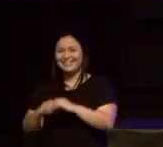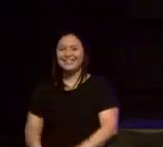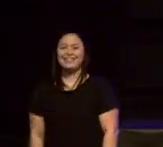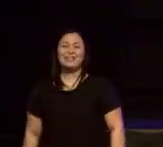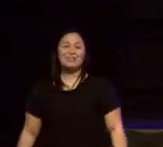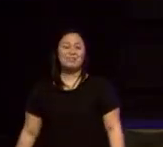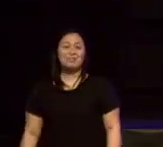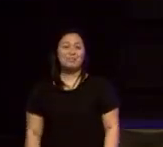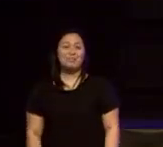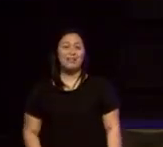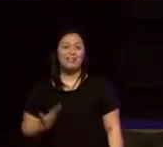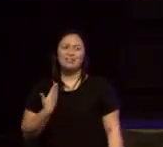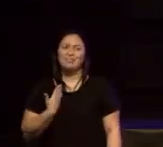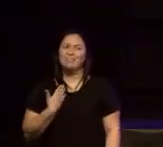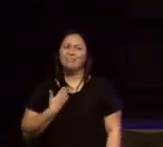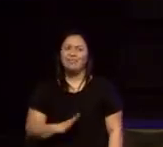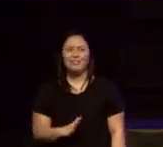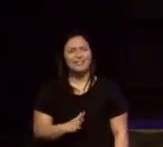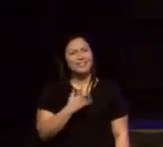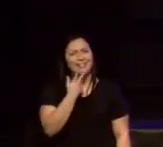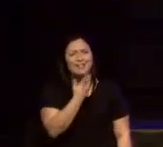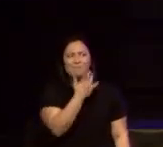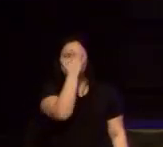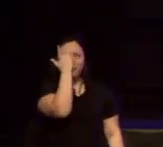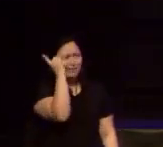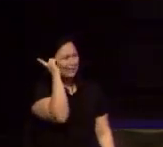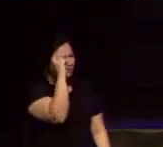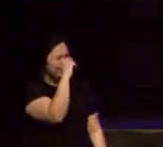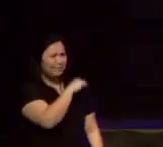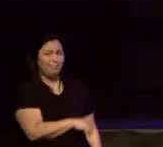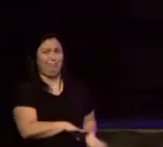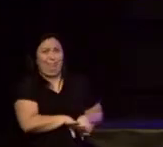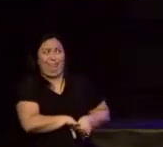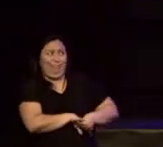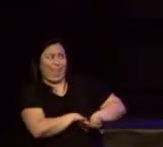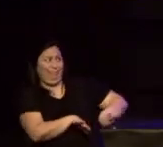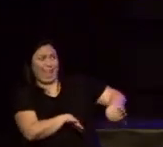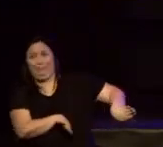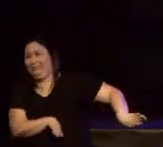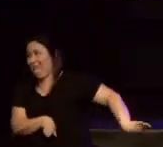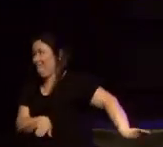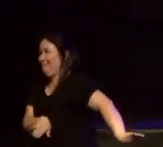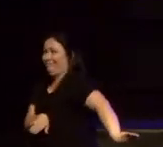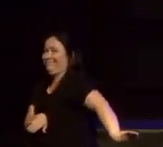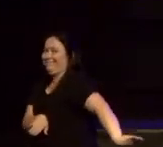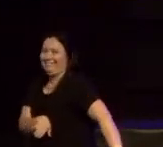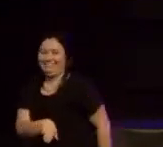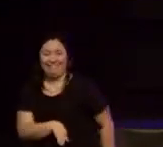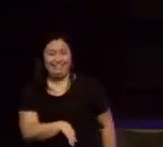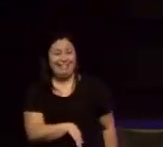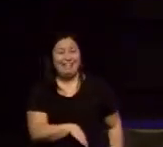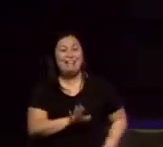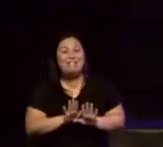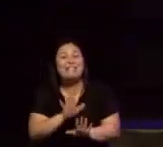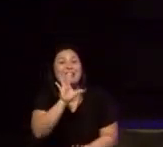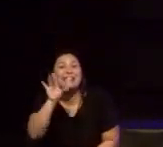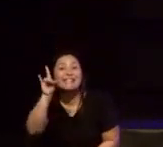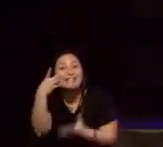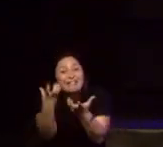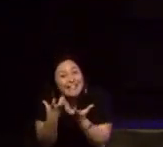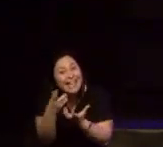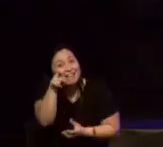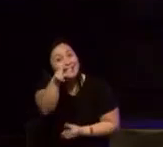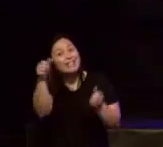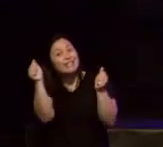Ninguém gosta de lidar com gente difícil. Aí para gente a alternativa é sair fora. E Deus queria que você ficasse, lidasse